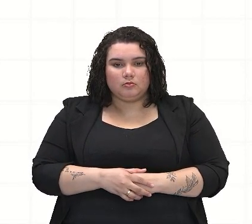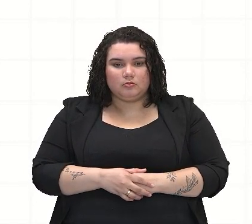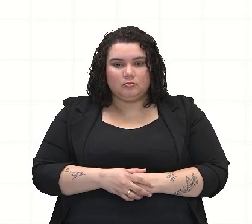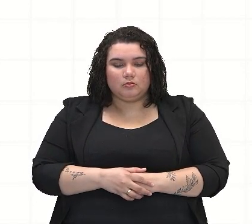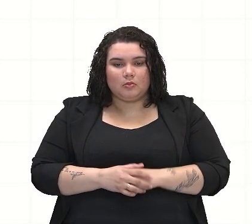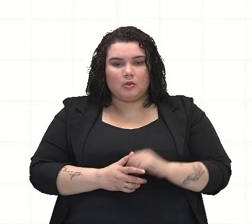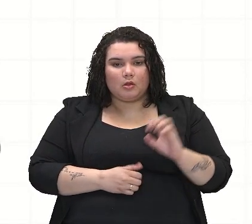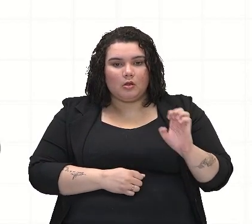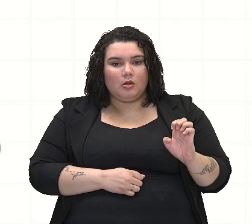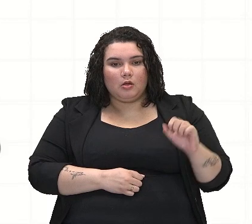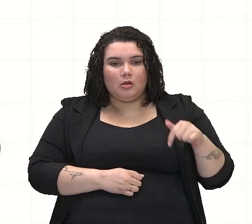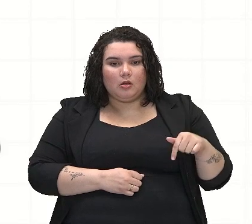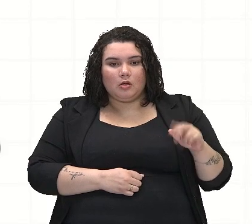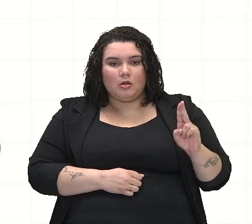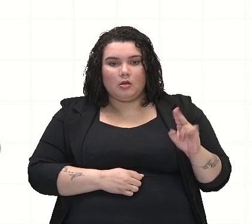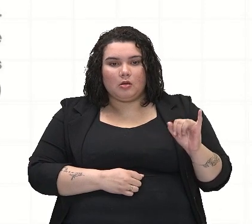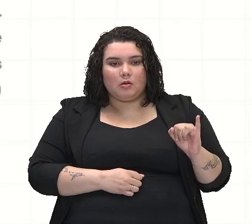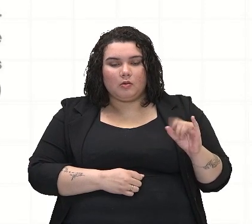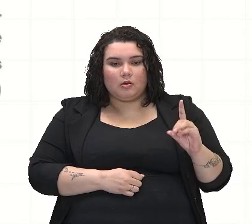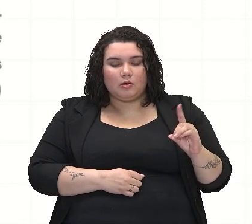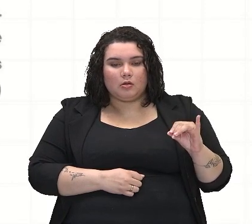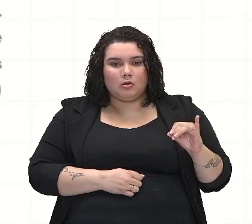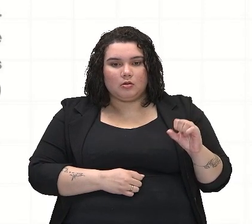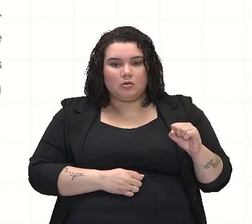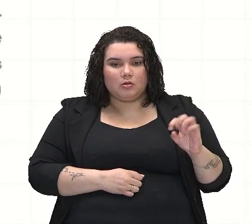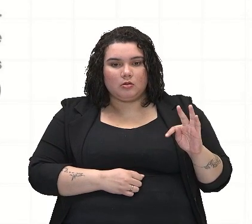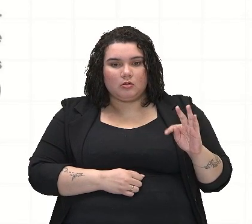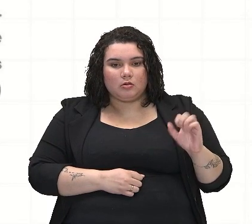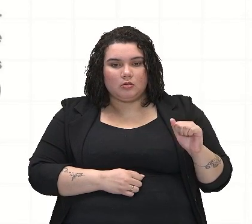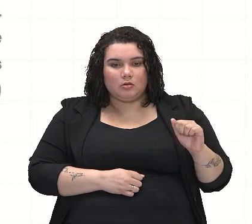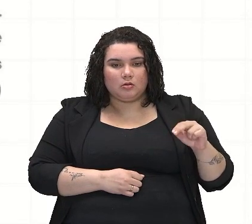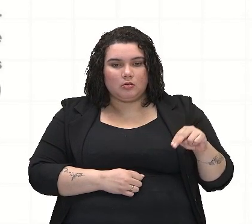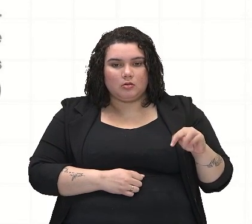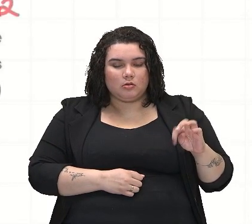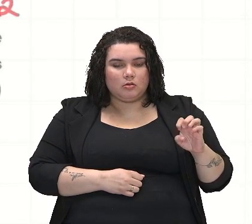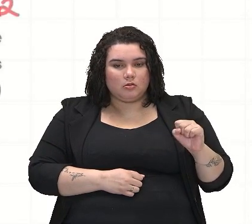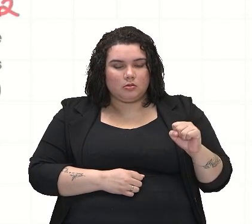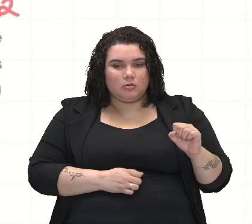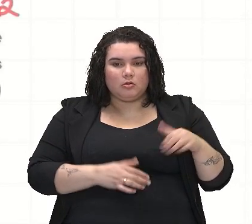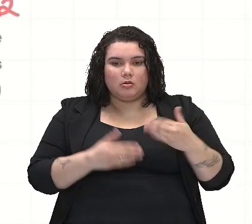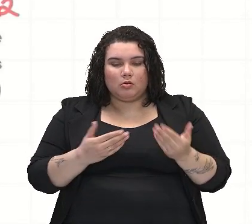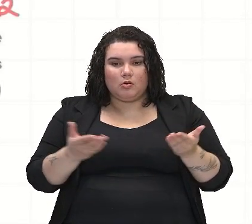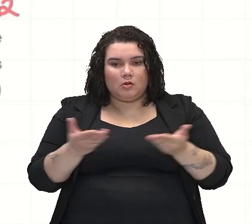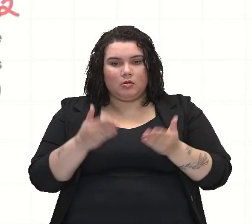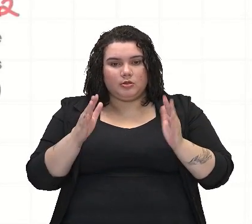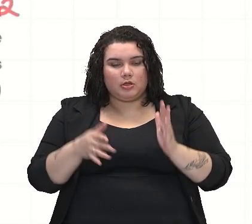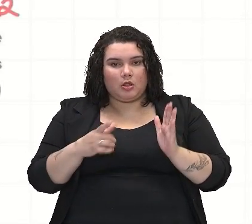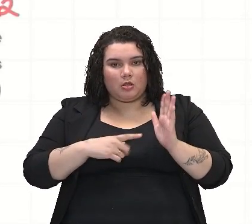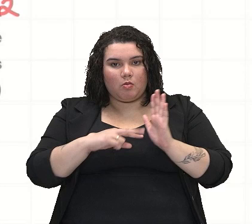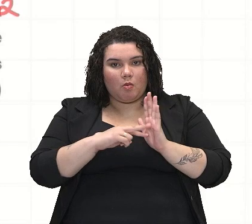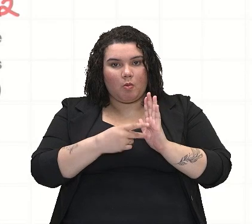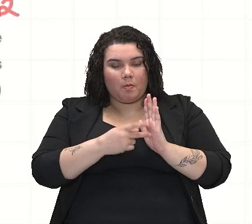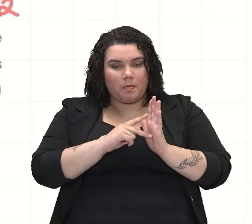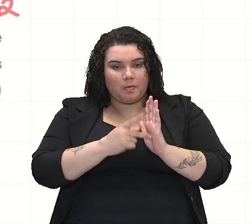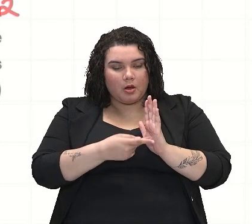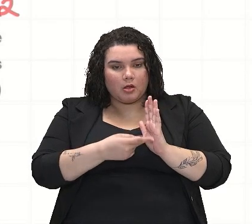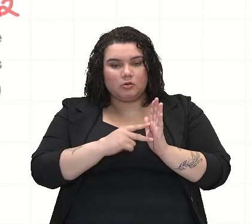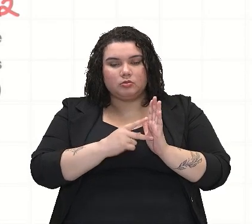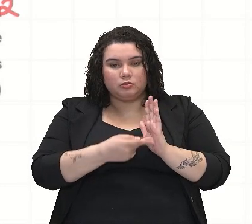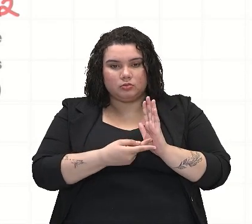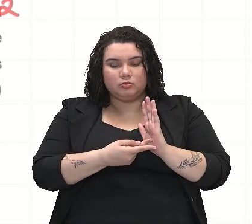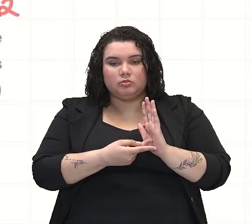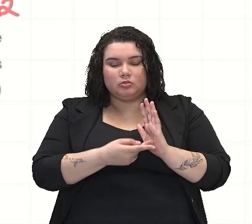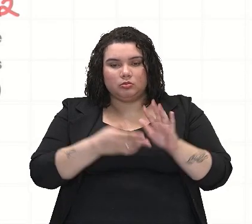Equidistantes. Então, agora com o compasso, né, traçando essa semicircunferência,